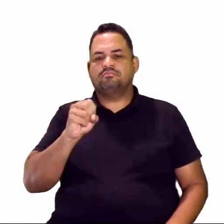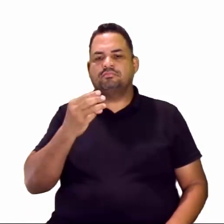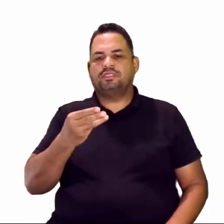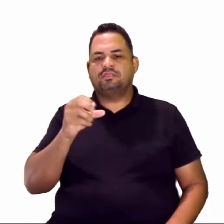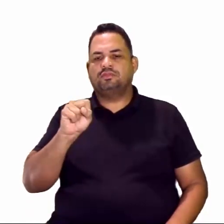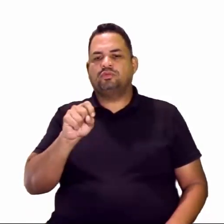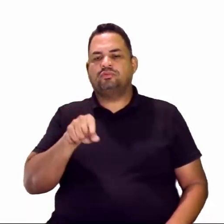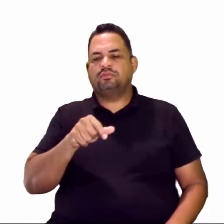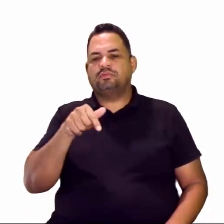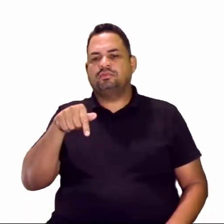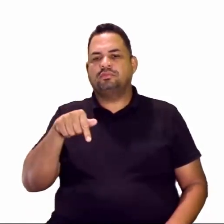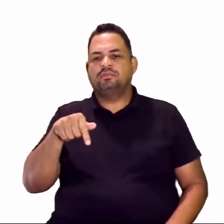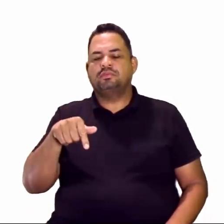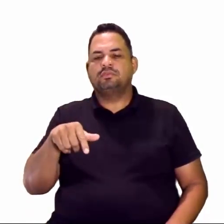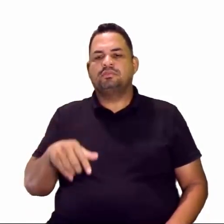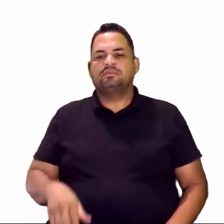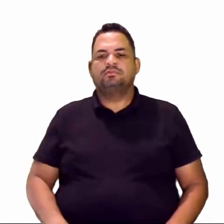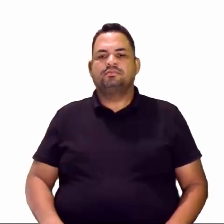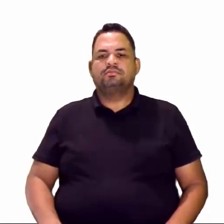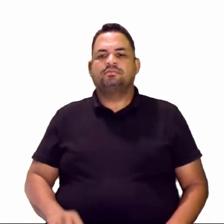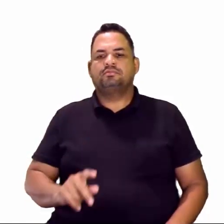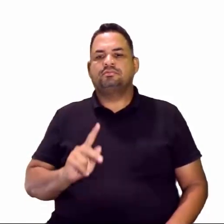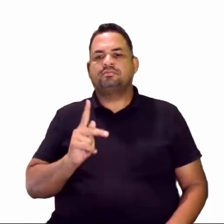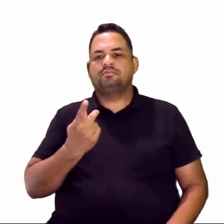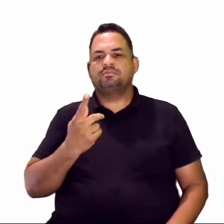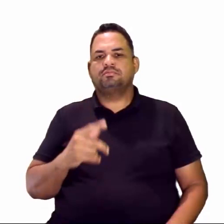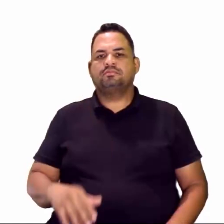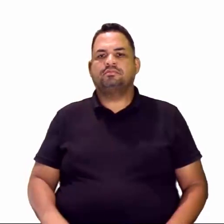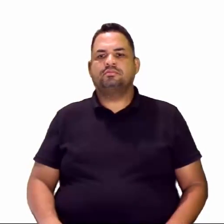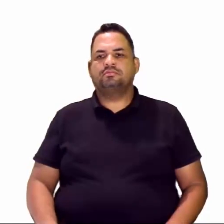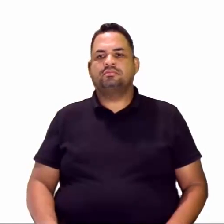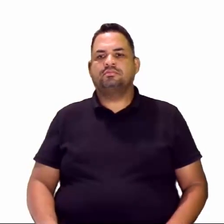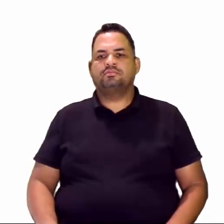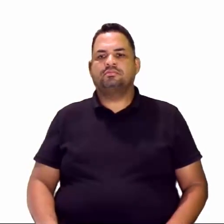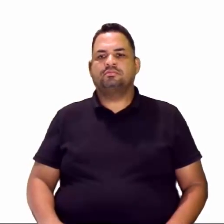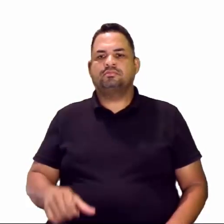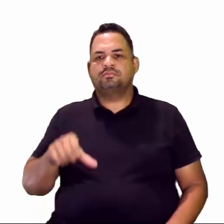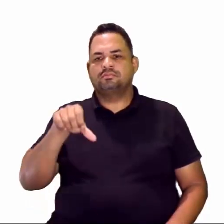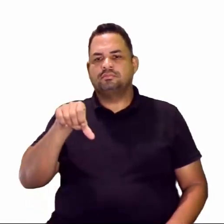38,7. Quanto de hidrogênio? Nós temos